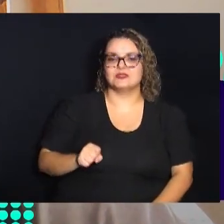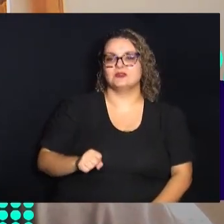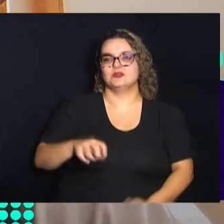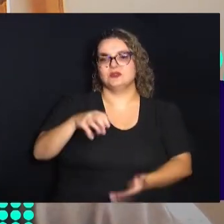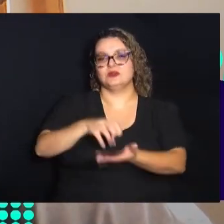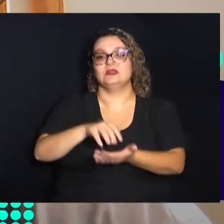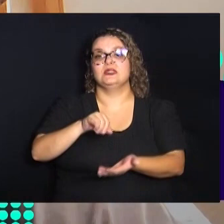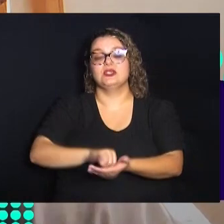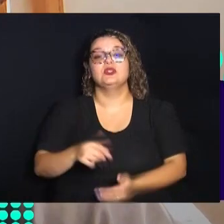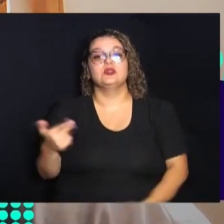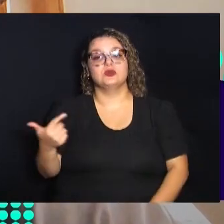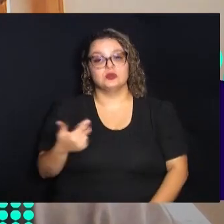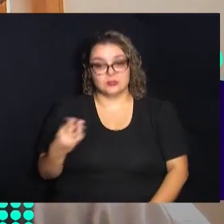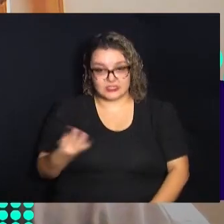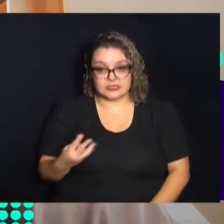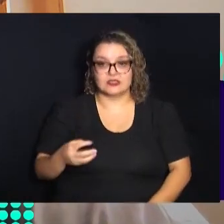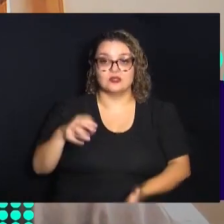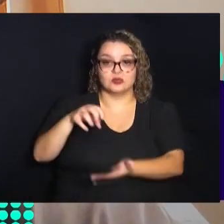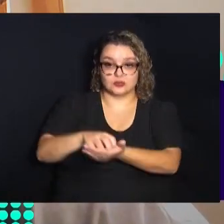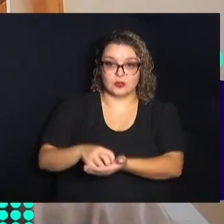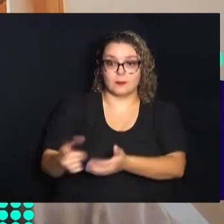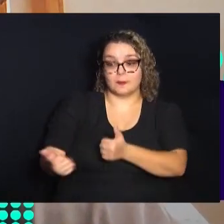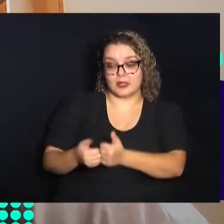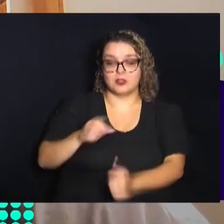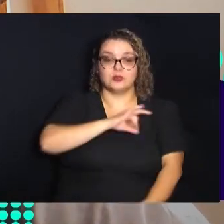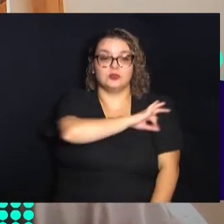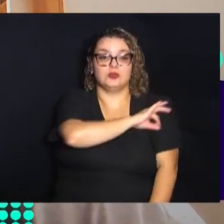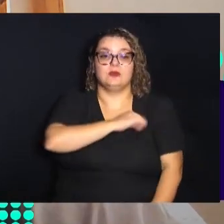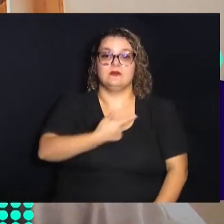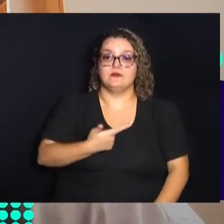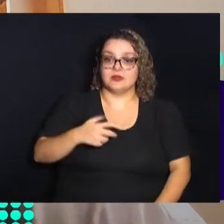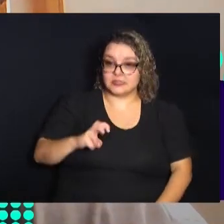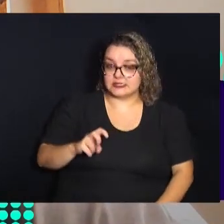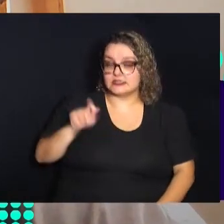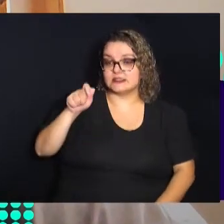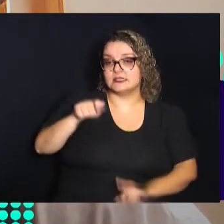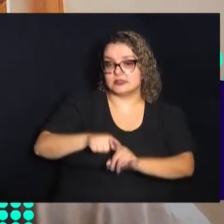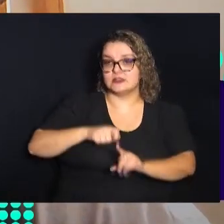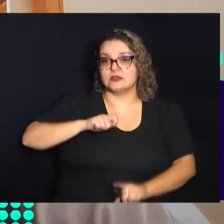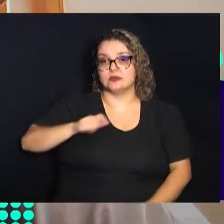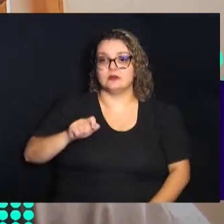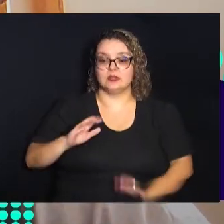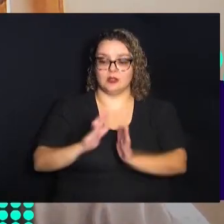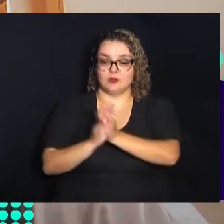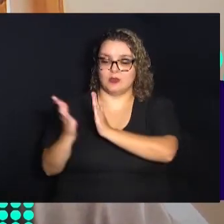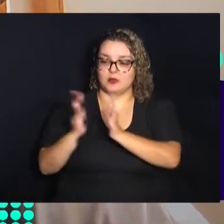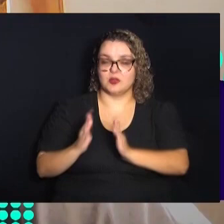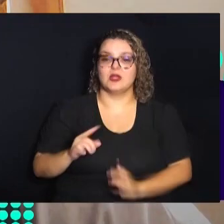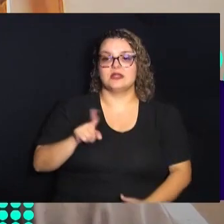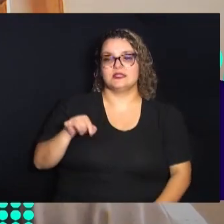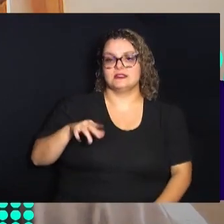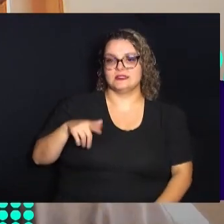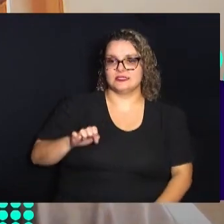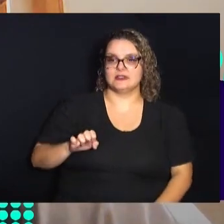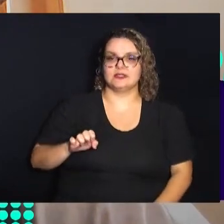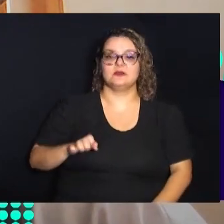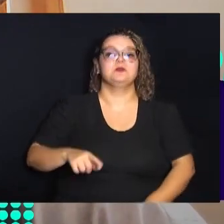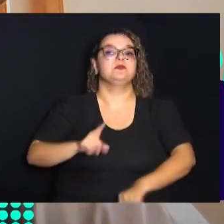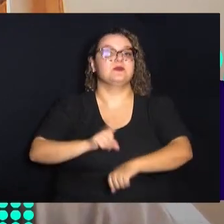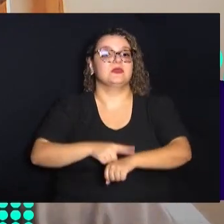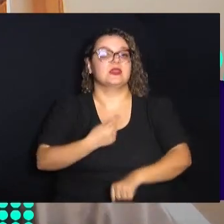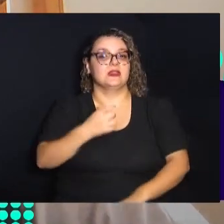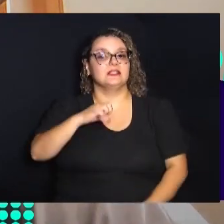e o terceiro também no centro, ali ao lado da Prefeitura, no dia 25 de abril, na Biblioteca Zinc, a partir